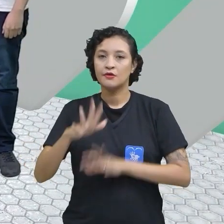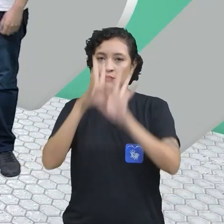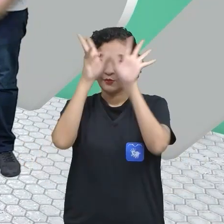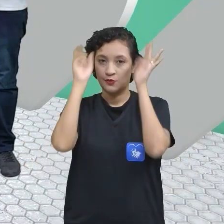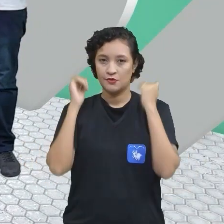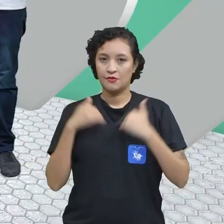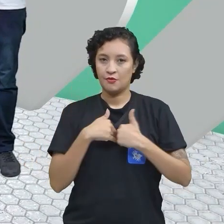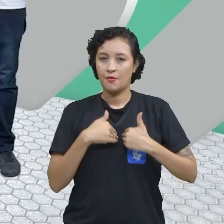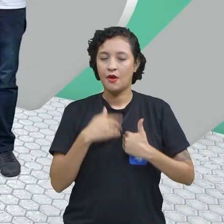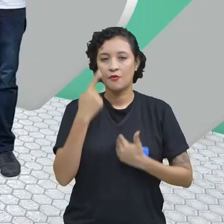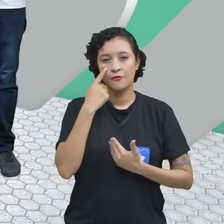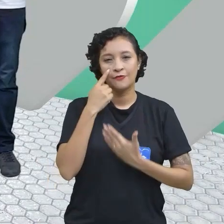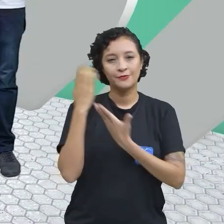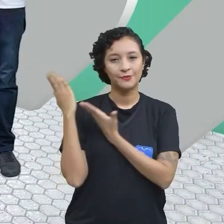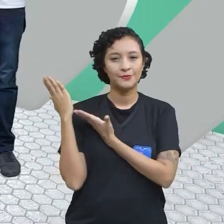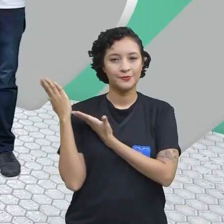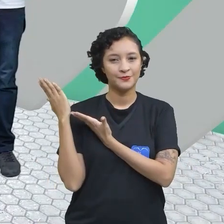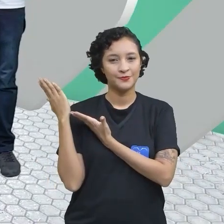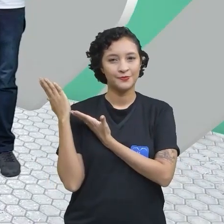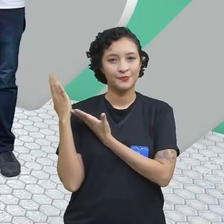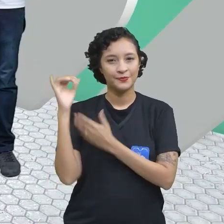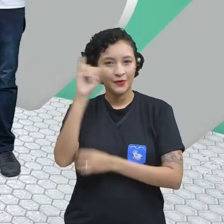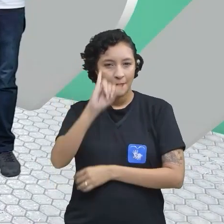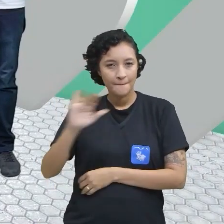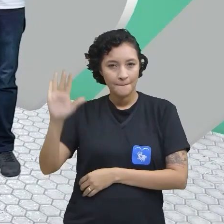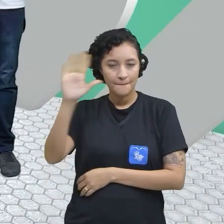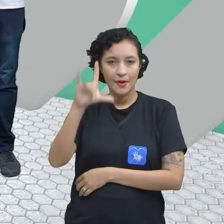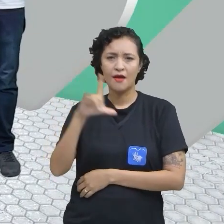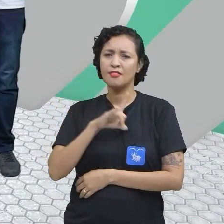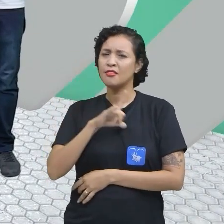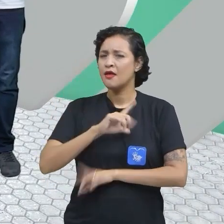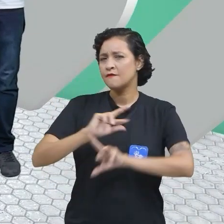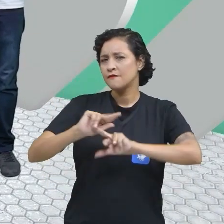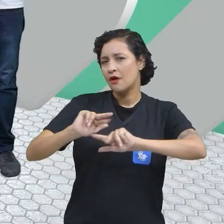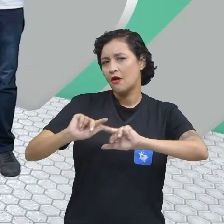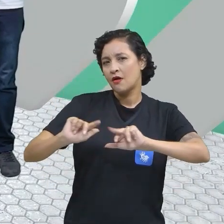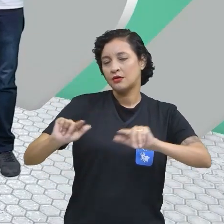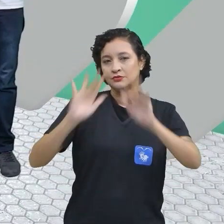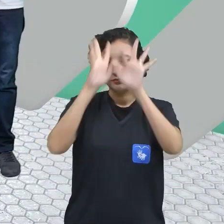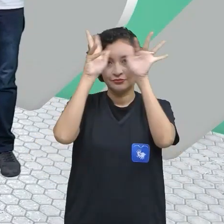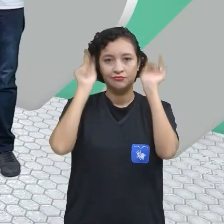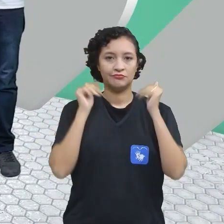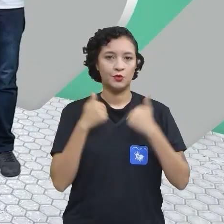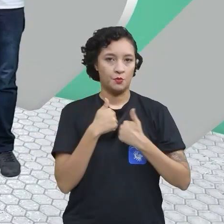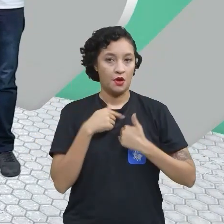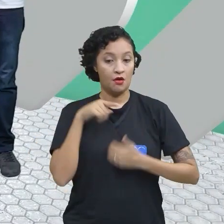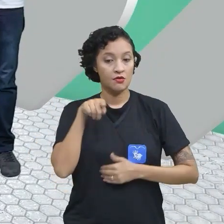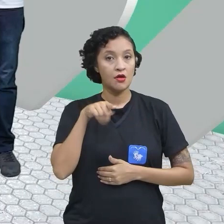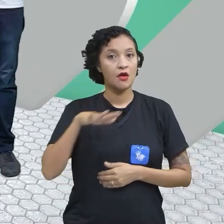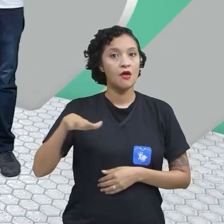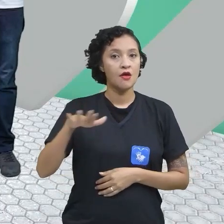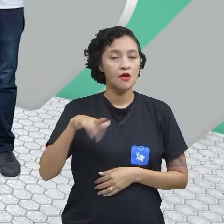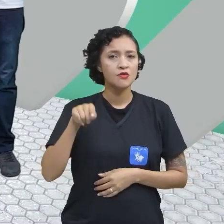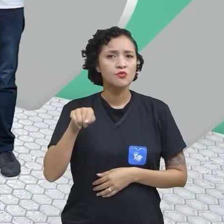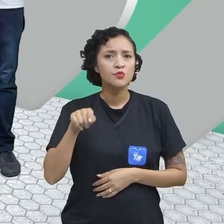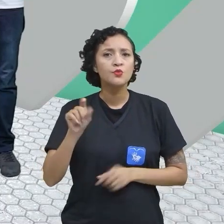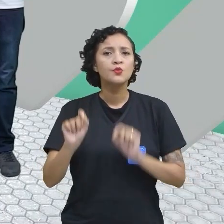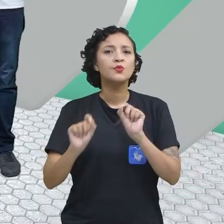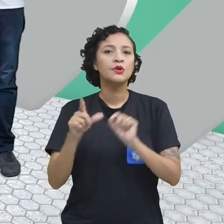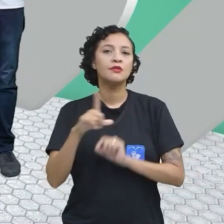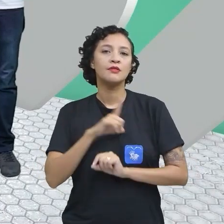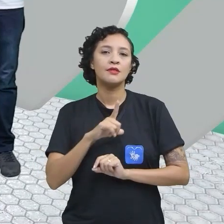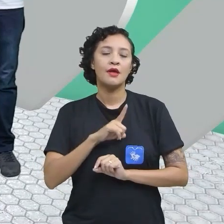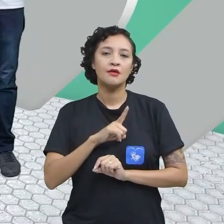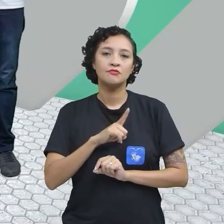imagem, existem muitos animais e esses animais, eles possuem hábitos